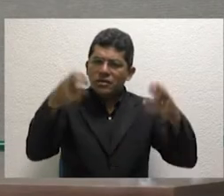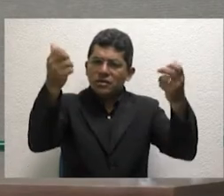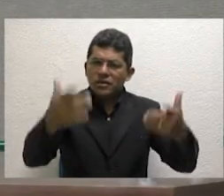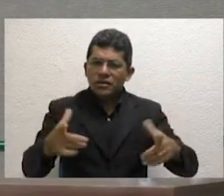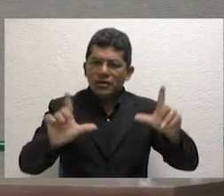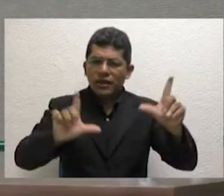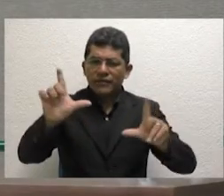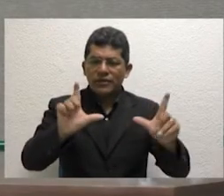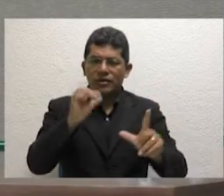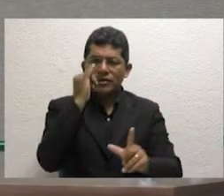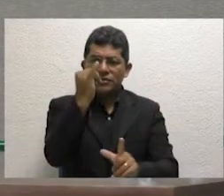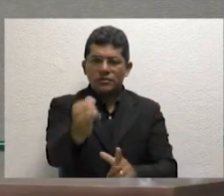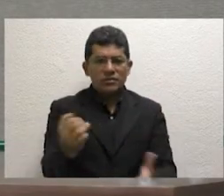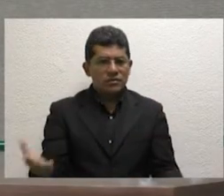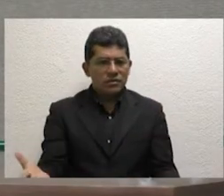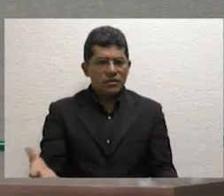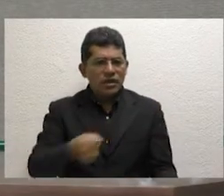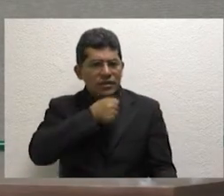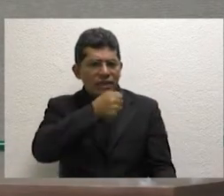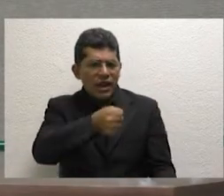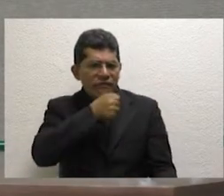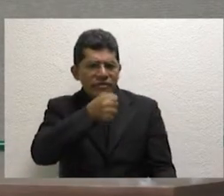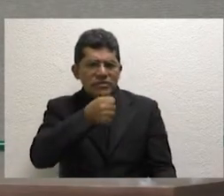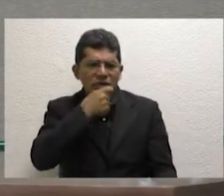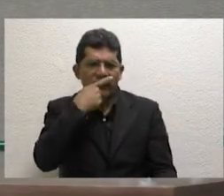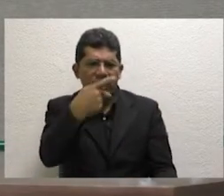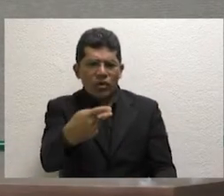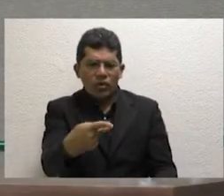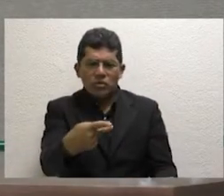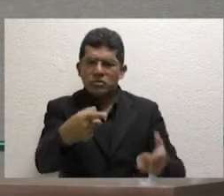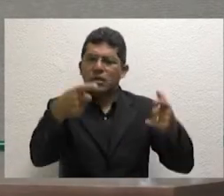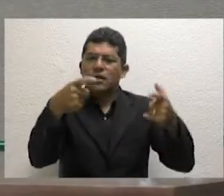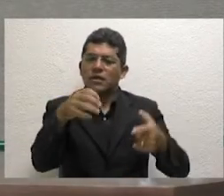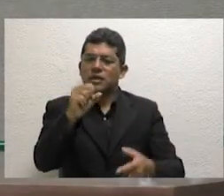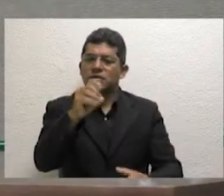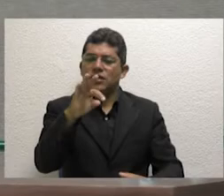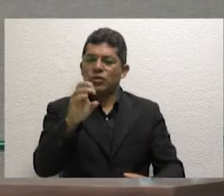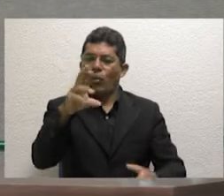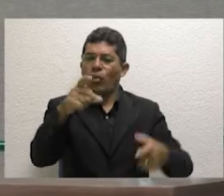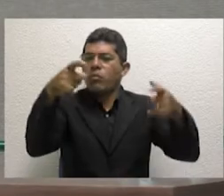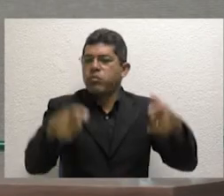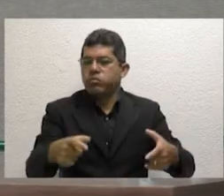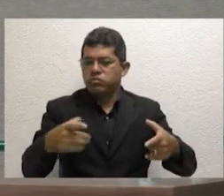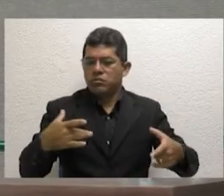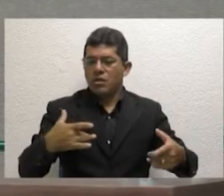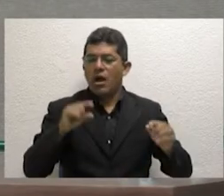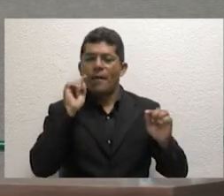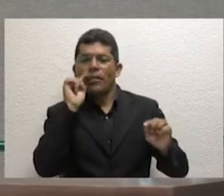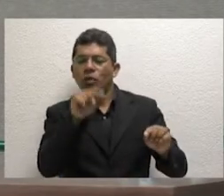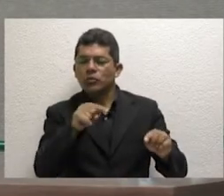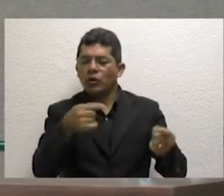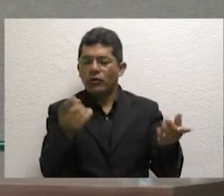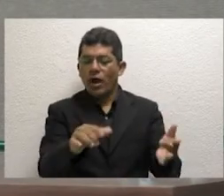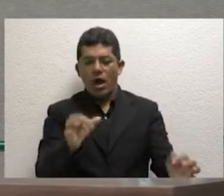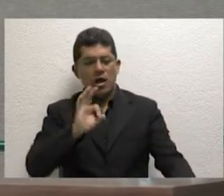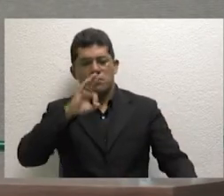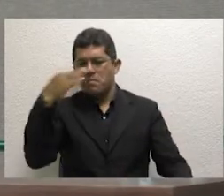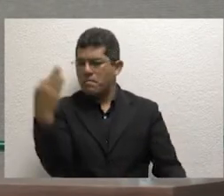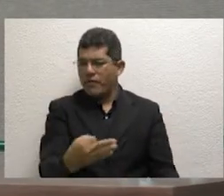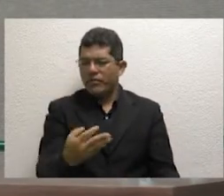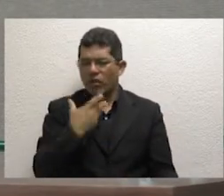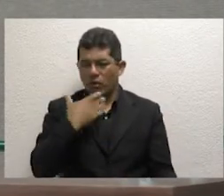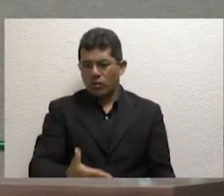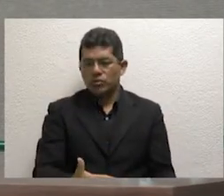entrevista coletiva, que se tem um setor que ele está contente e feliz, ainda fala,